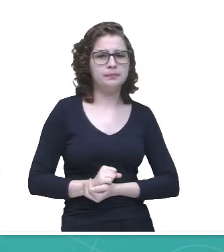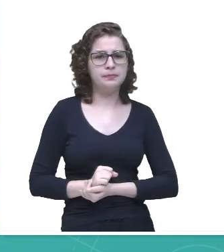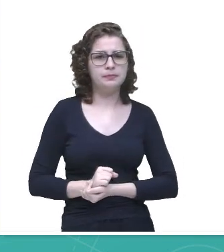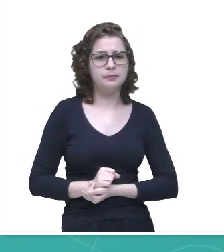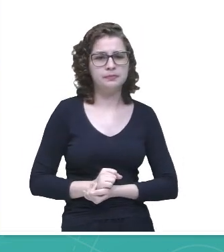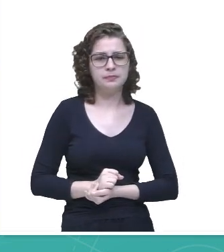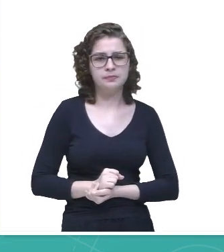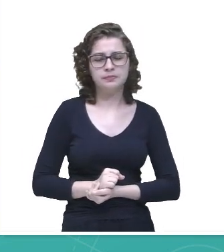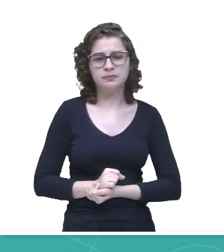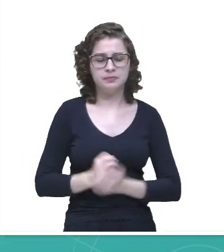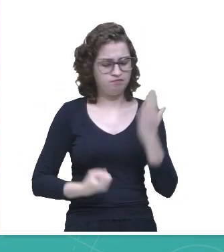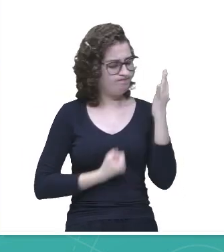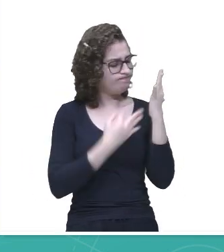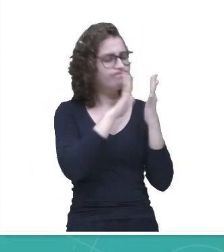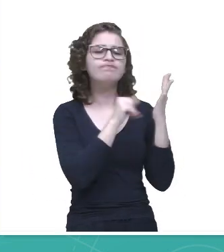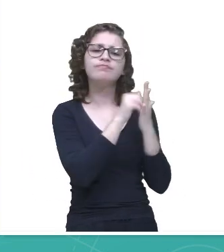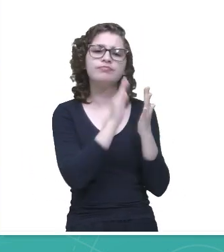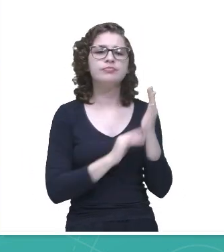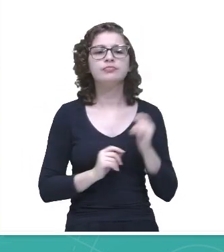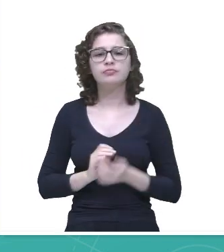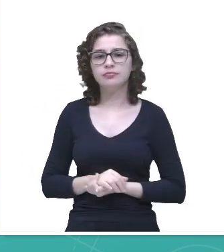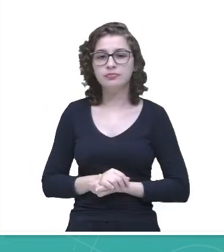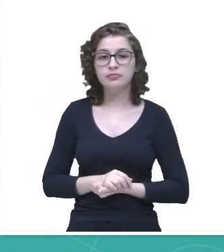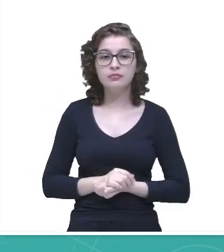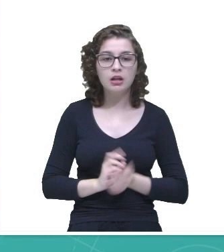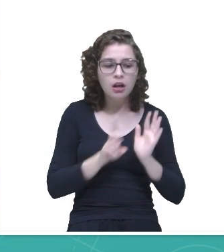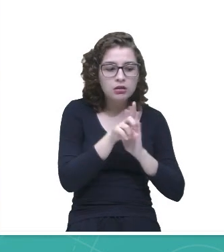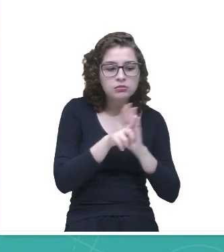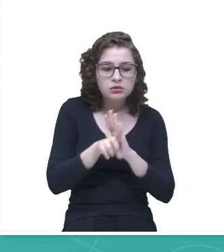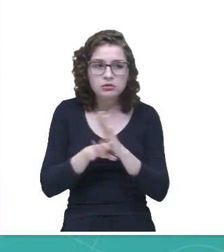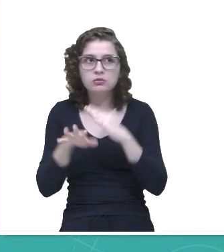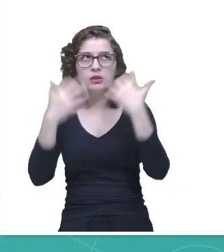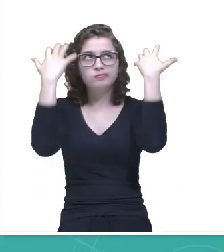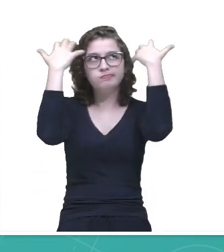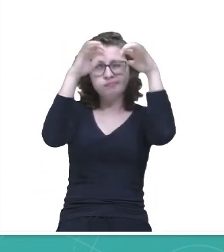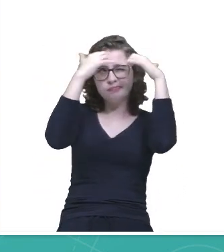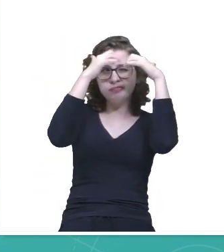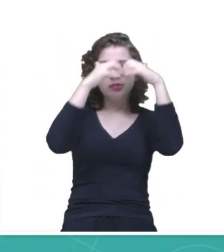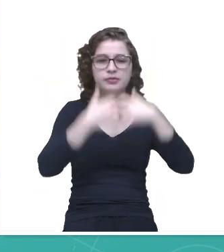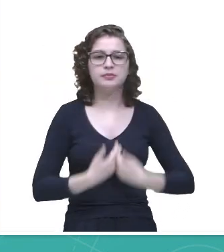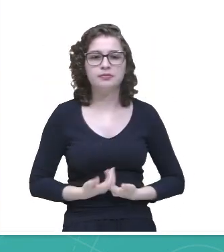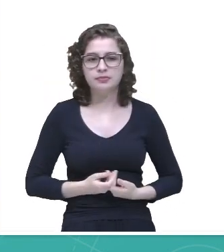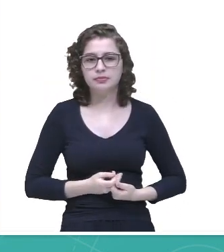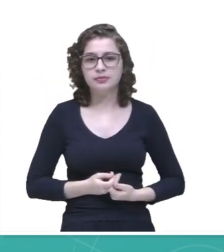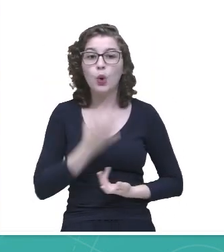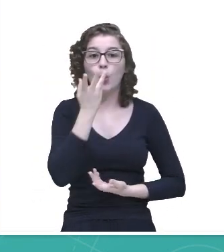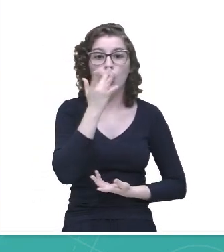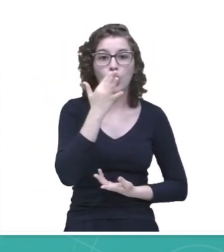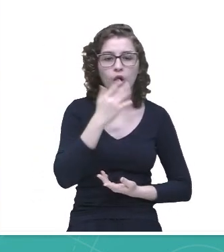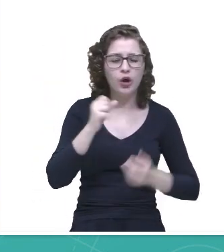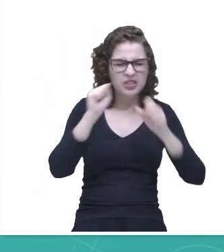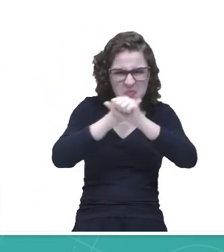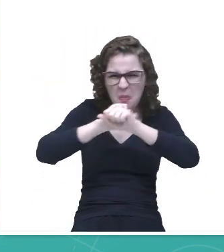dos expressionistas é o seguinte: pesquisa no domínio psicológico, cores